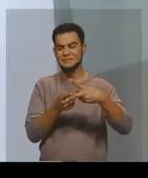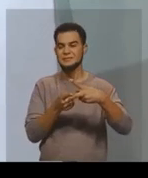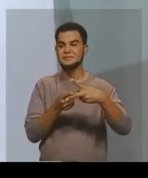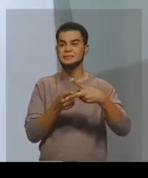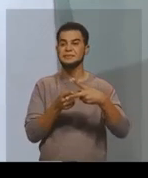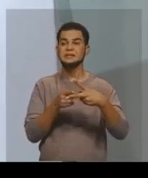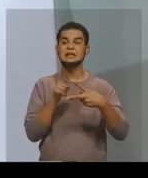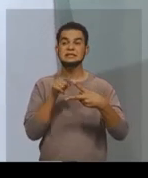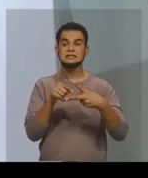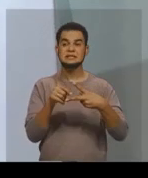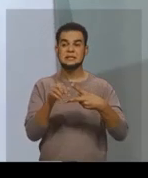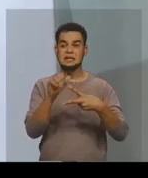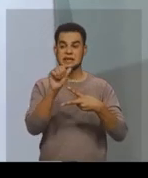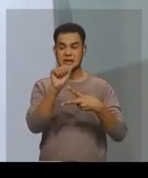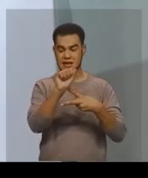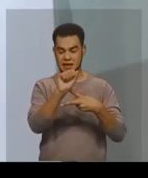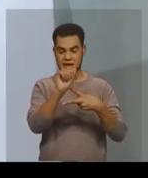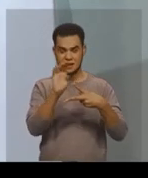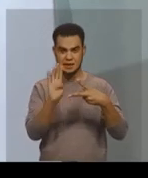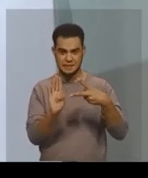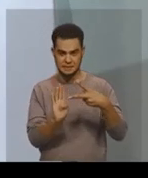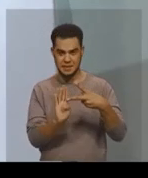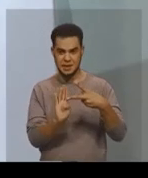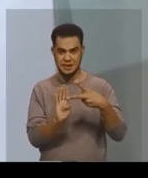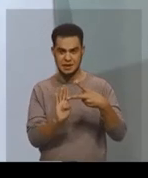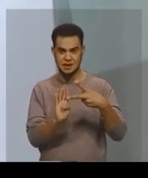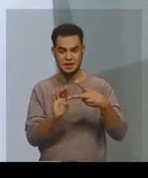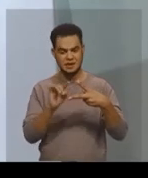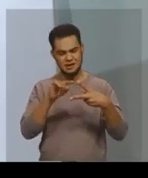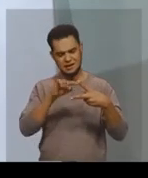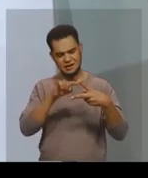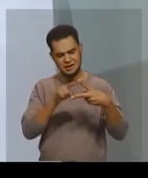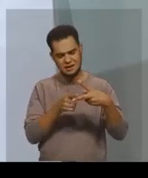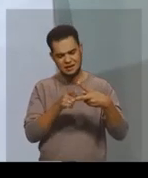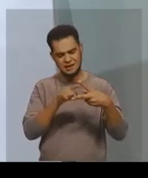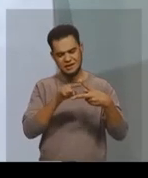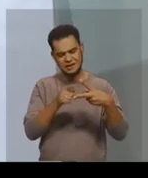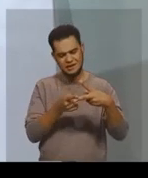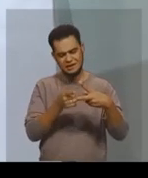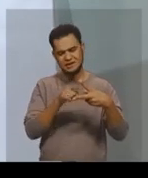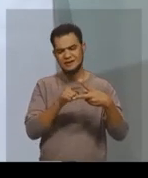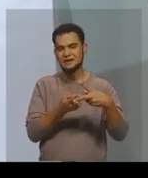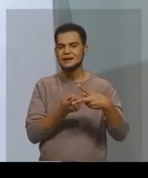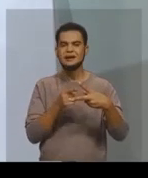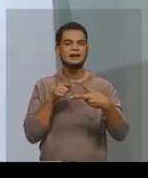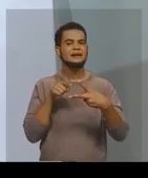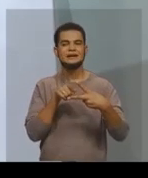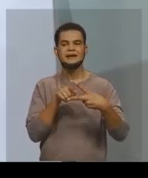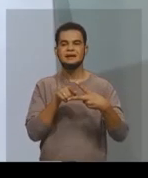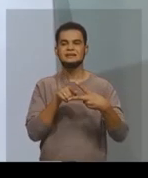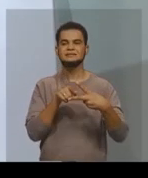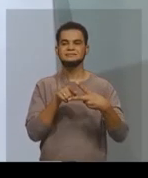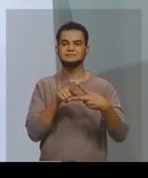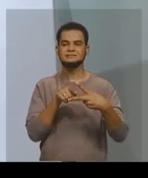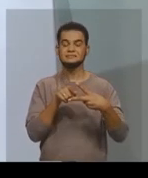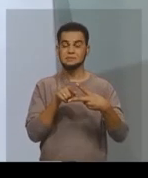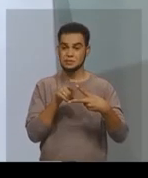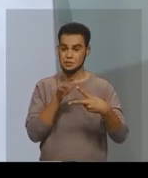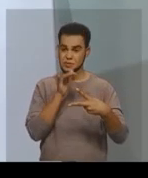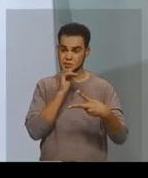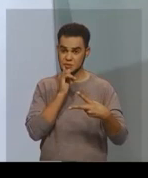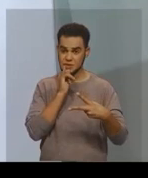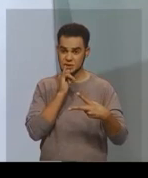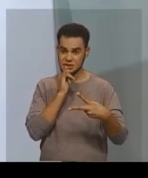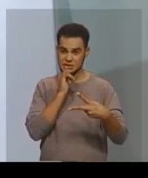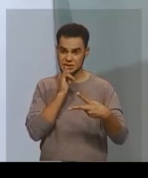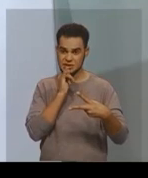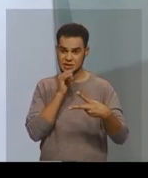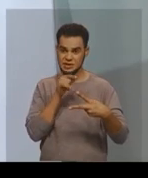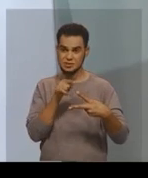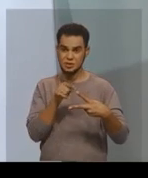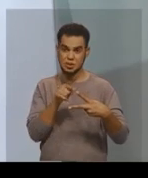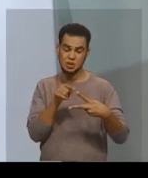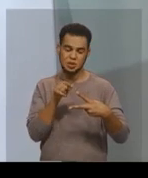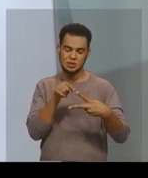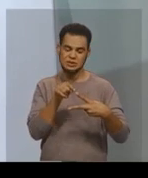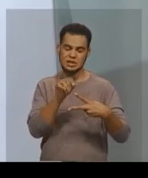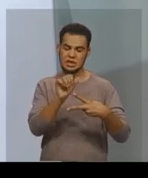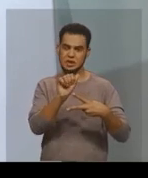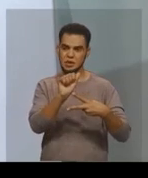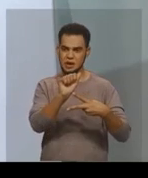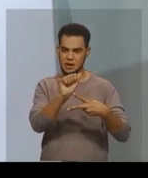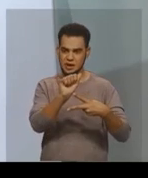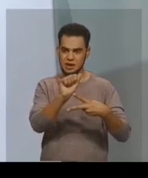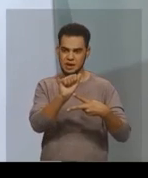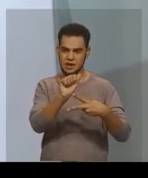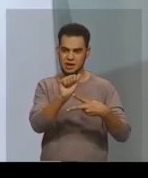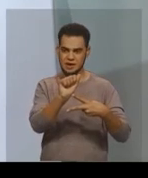o ponto A e B, incluindo o ponto A. Ou seja, eu acabo incluindo na minha região